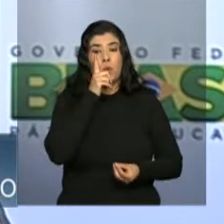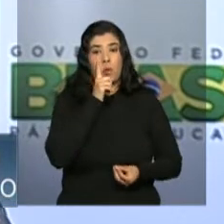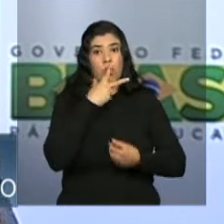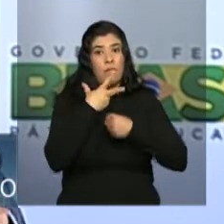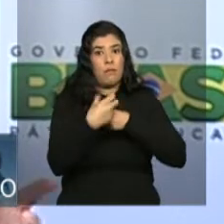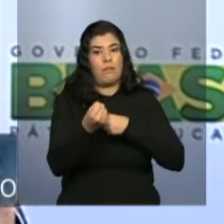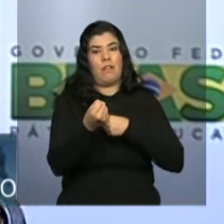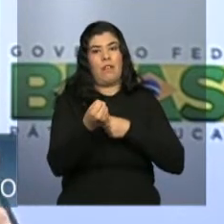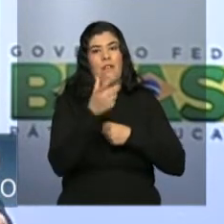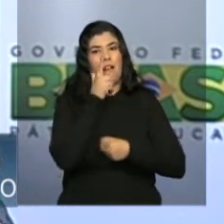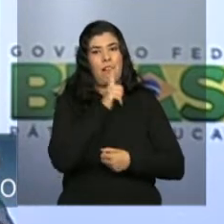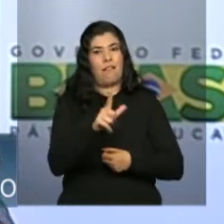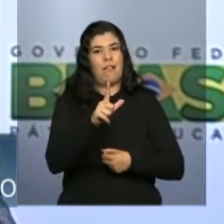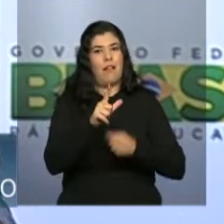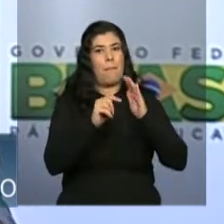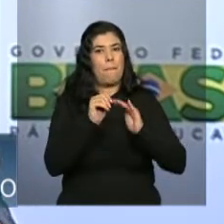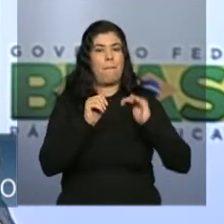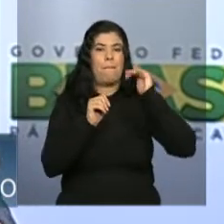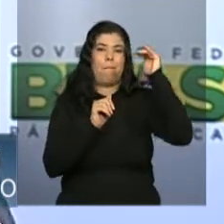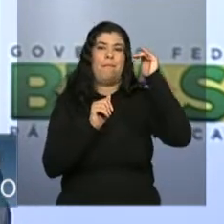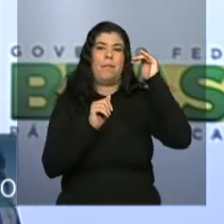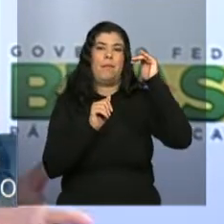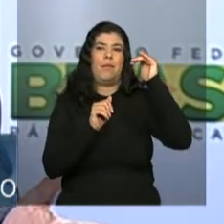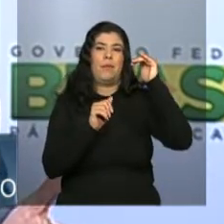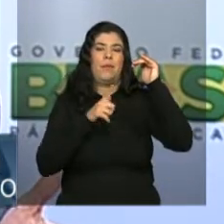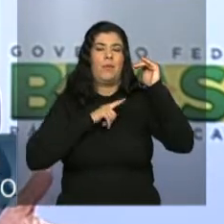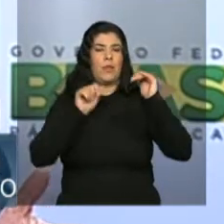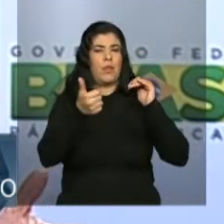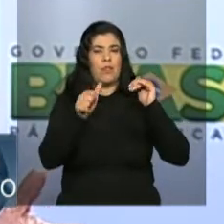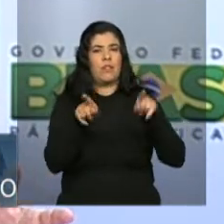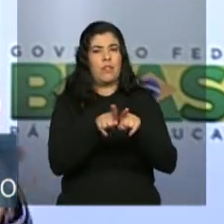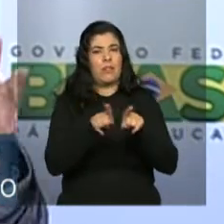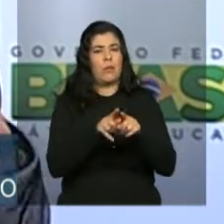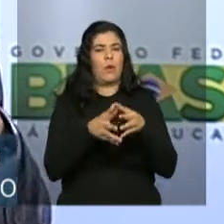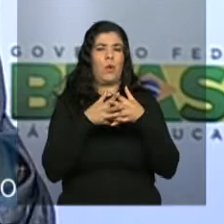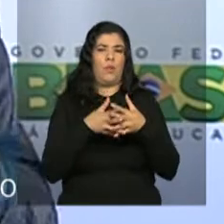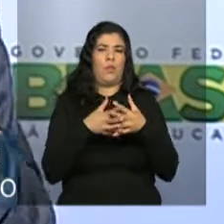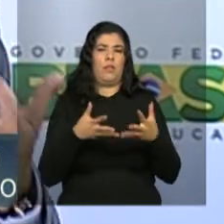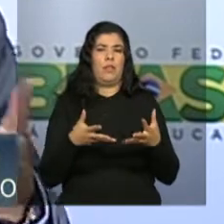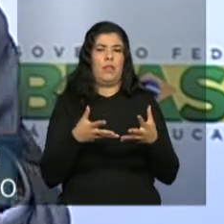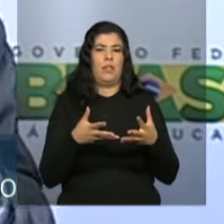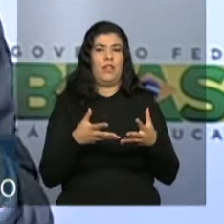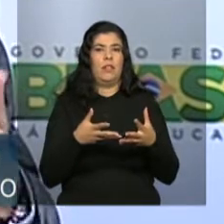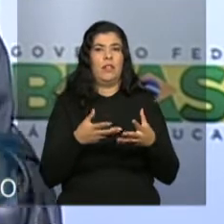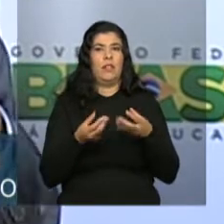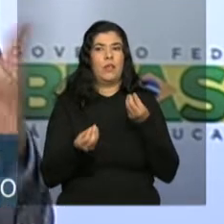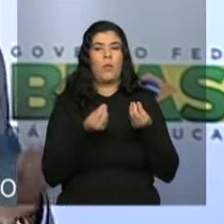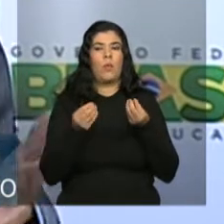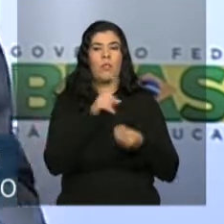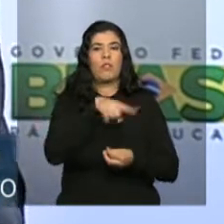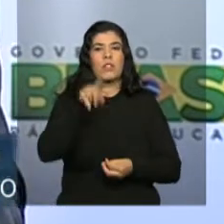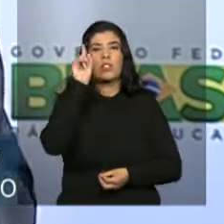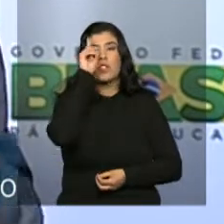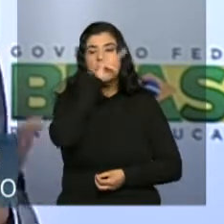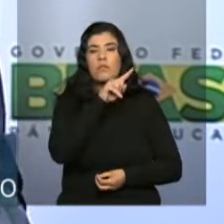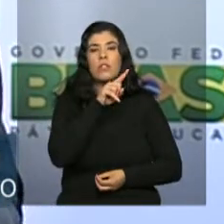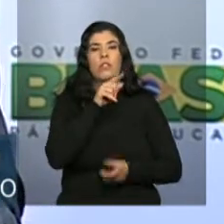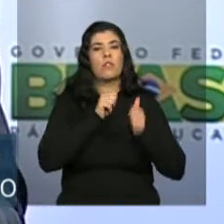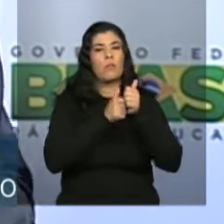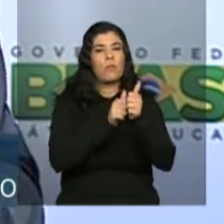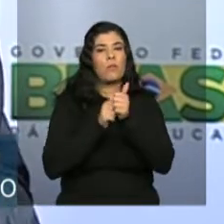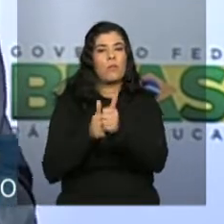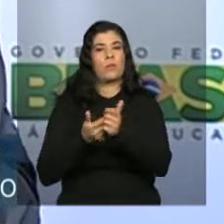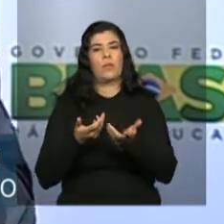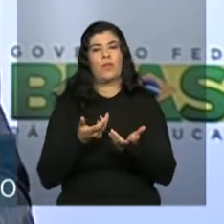mercado muito dinâmico muito qualificado né E muito complexo desejo Qual é a tamanho da dificuldade de vocês que lindo no dia a dia Que